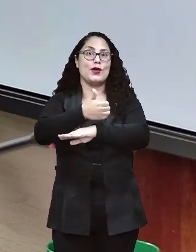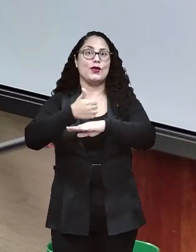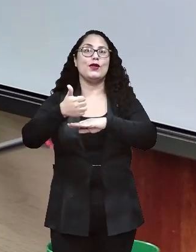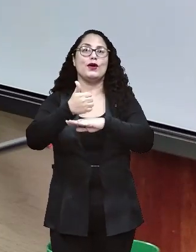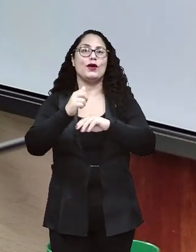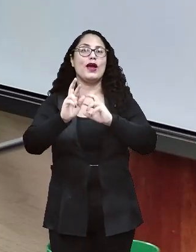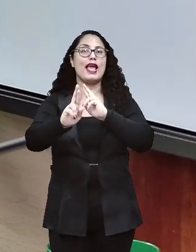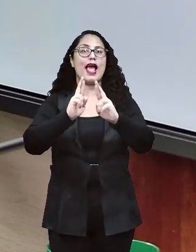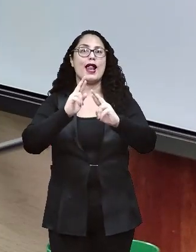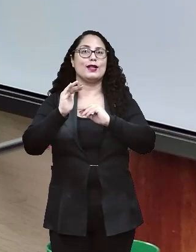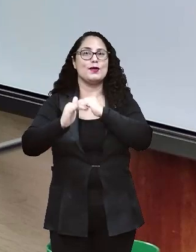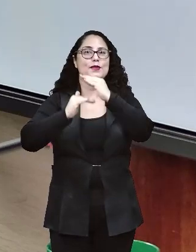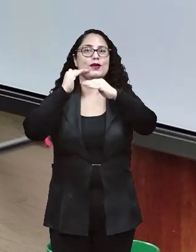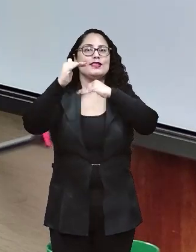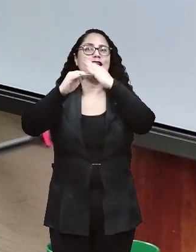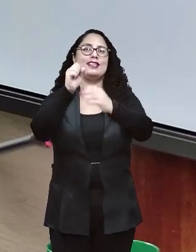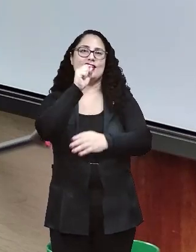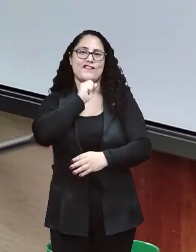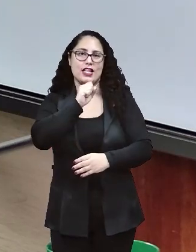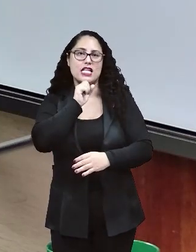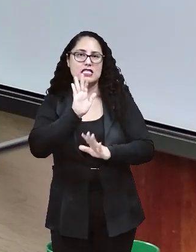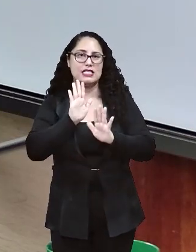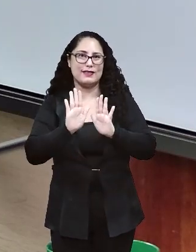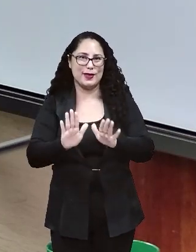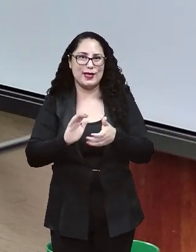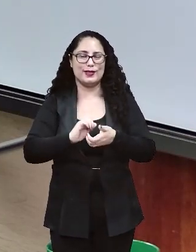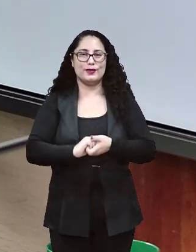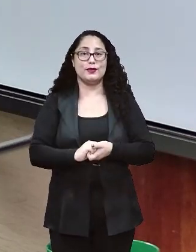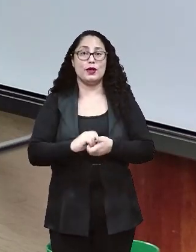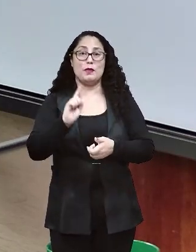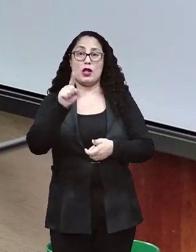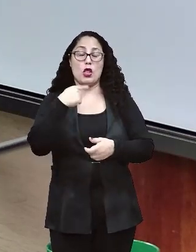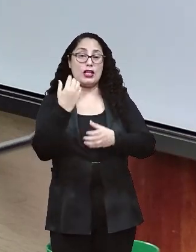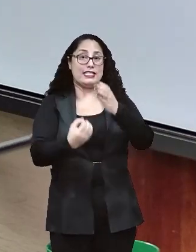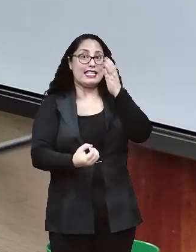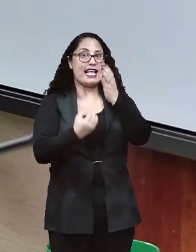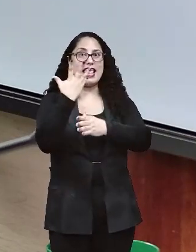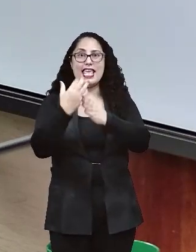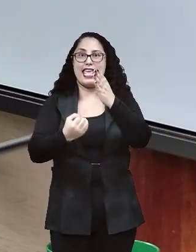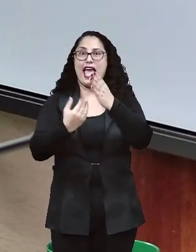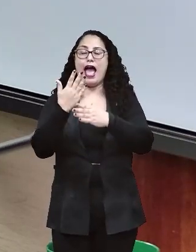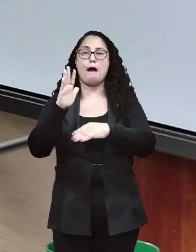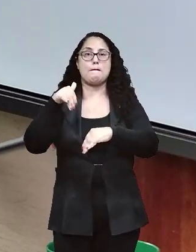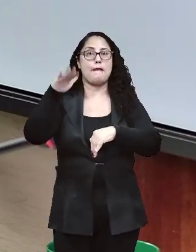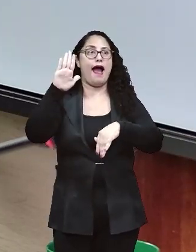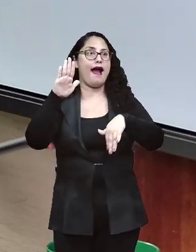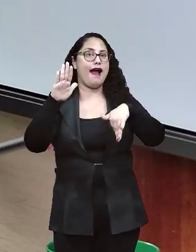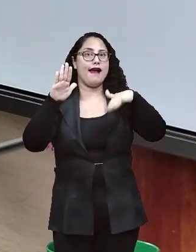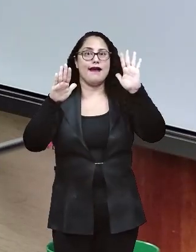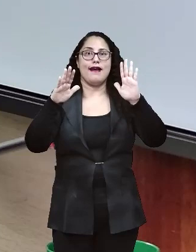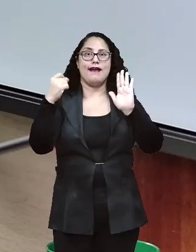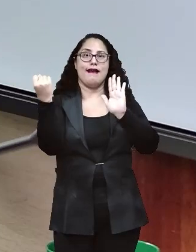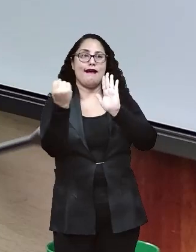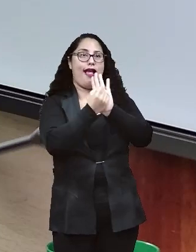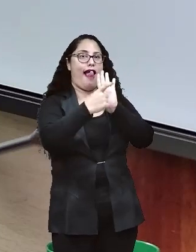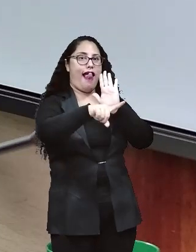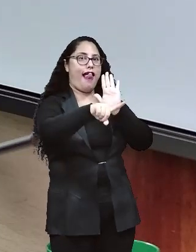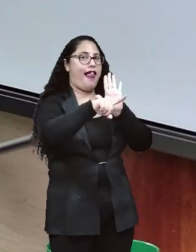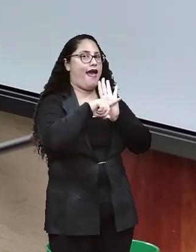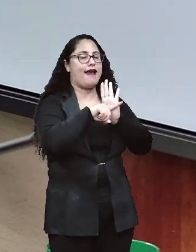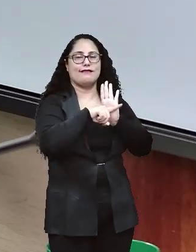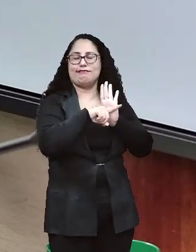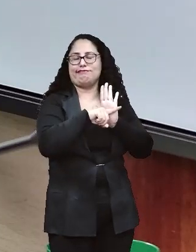a esse processo de envelhecimento, né? Então, para a gente não criar esses estereótipos